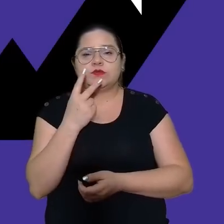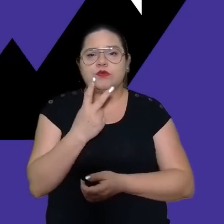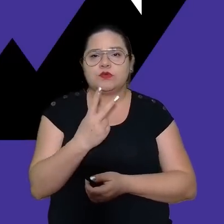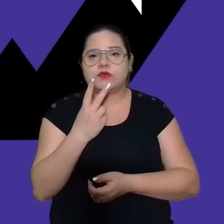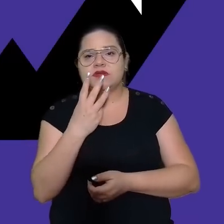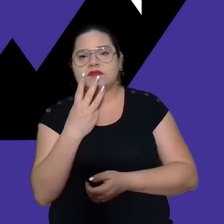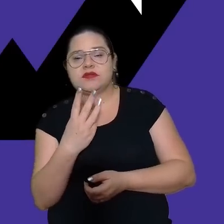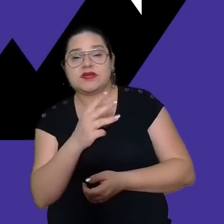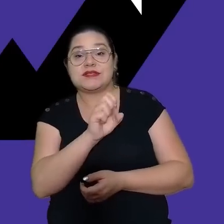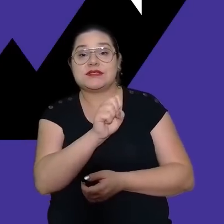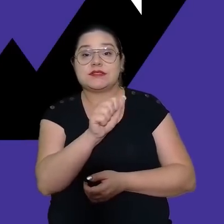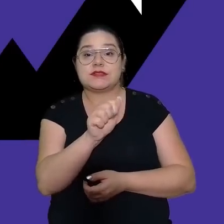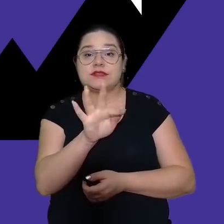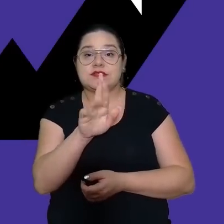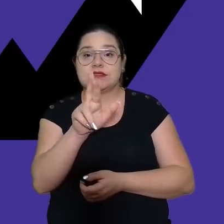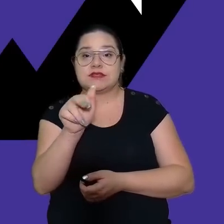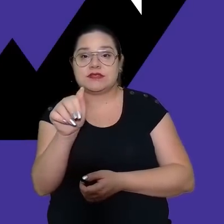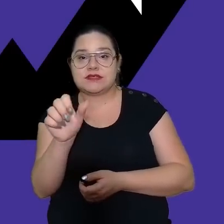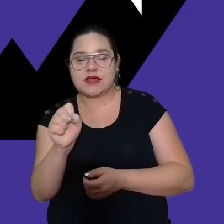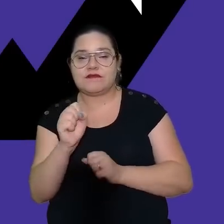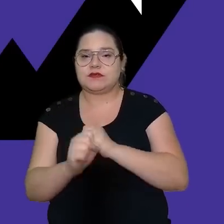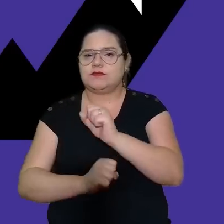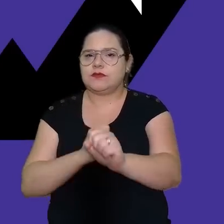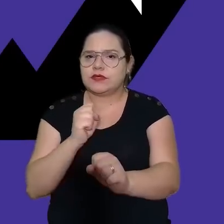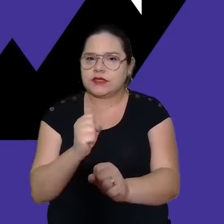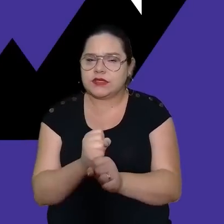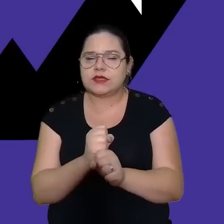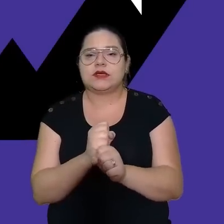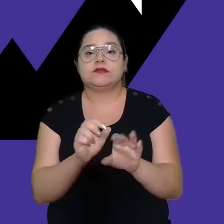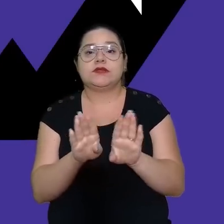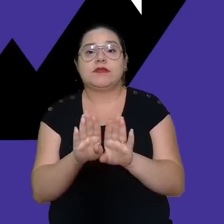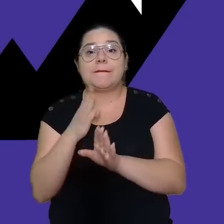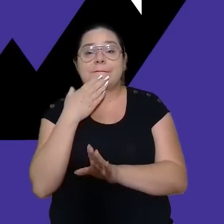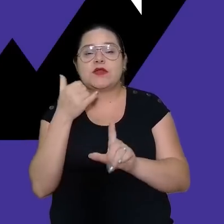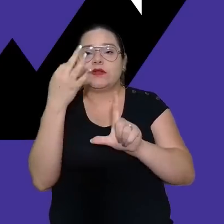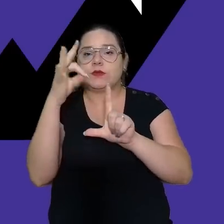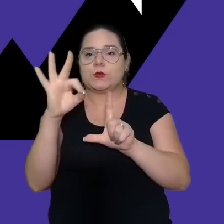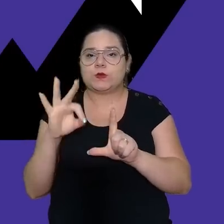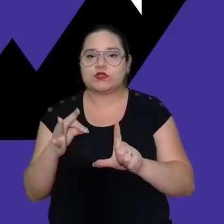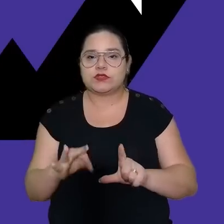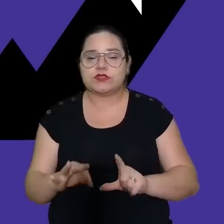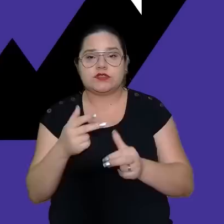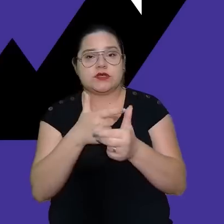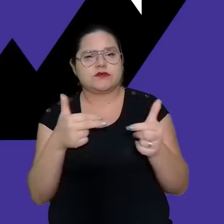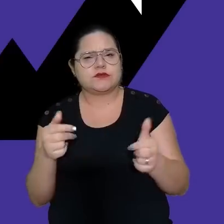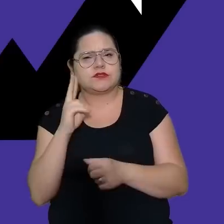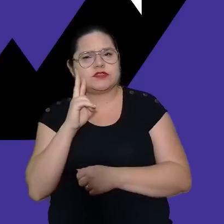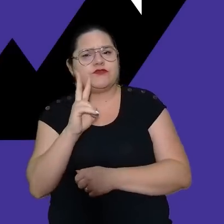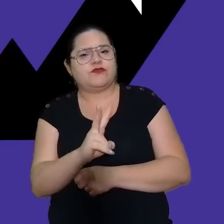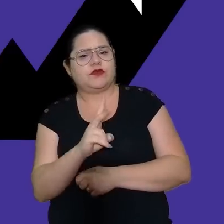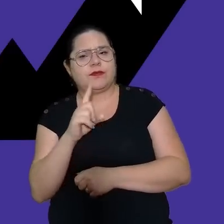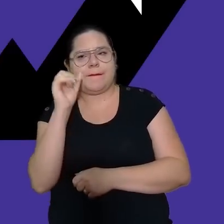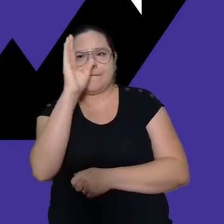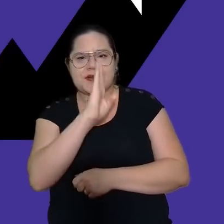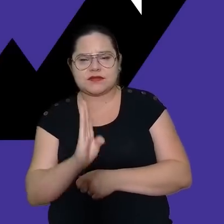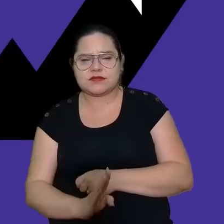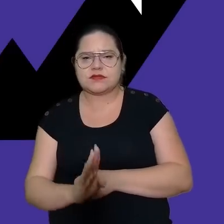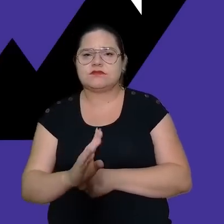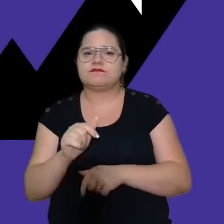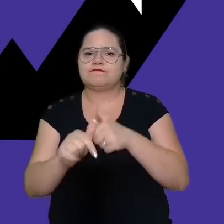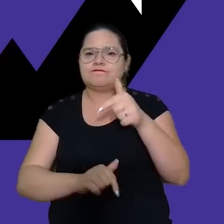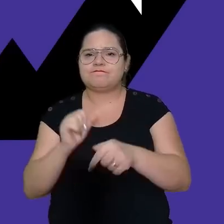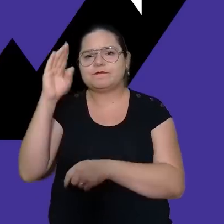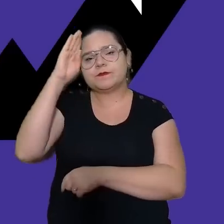integração lavoura-pecuária, de melhoria da logística, né? Então, eu vejo assim, a gente com um papel preponderante, não só